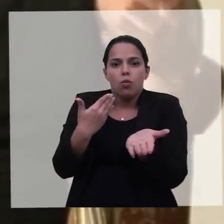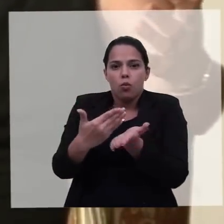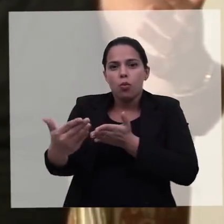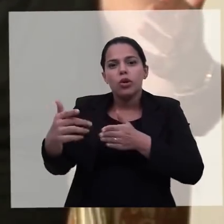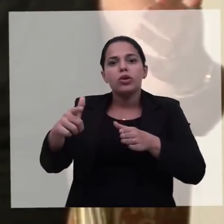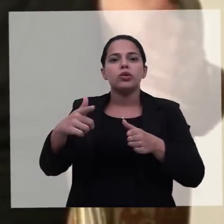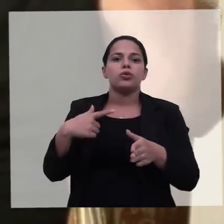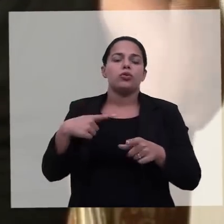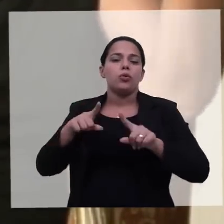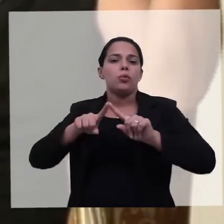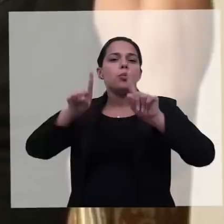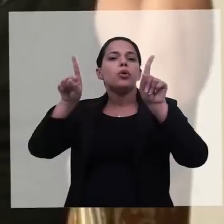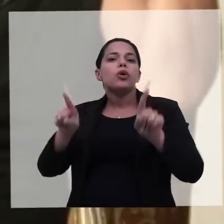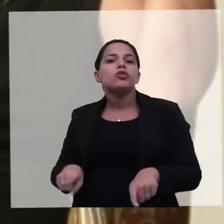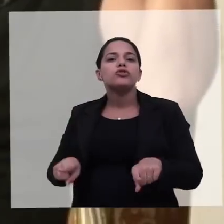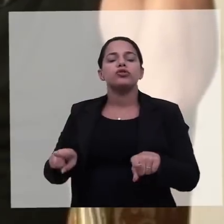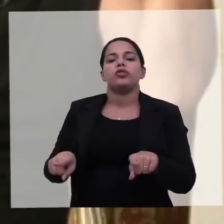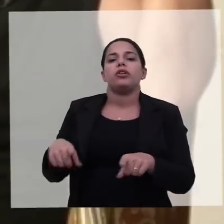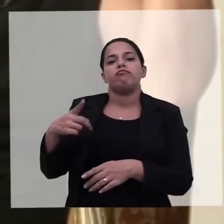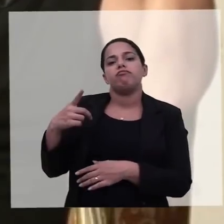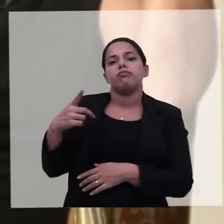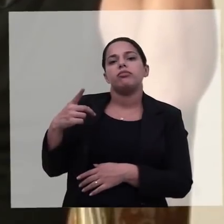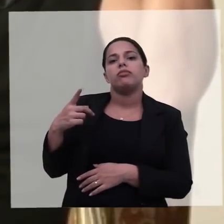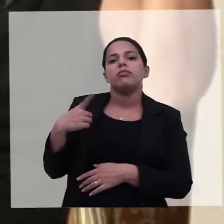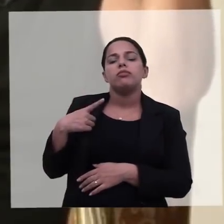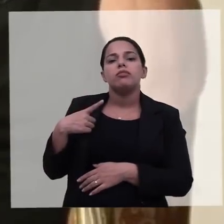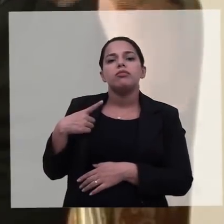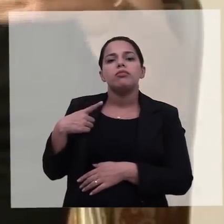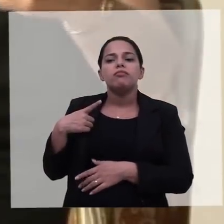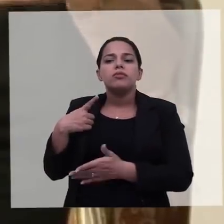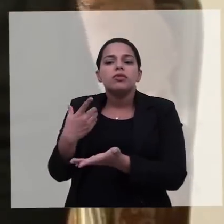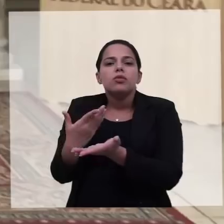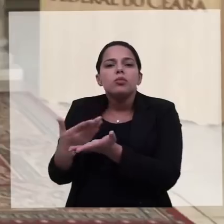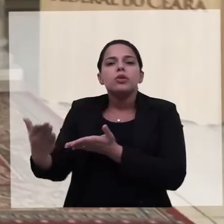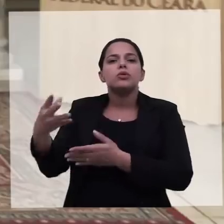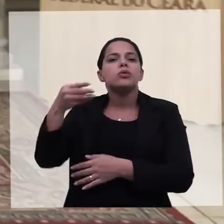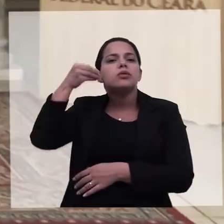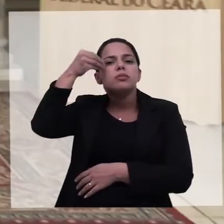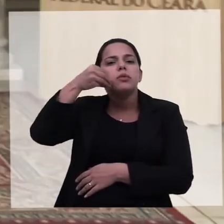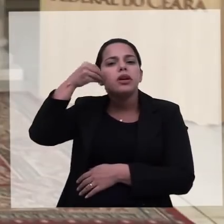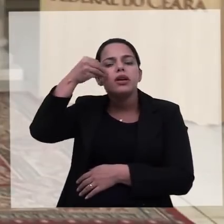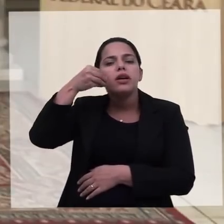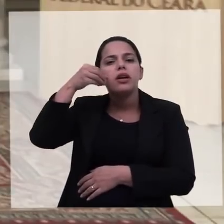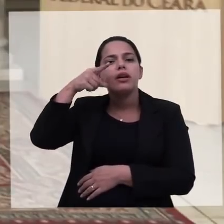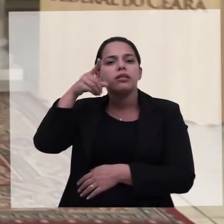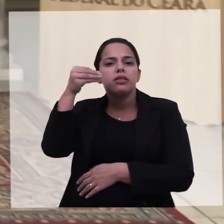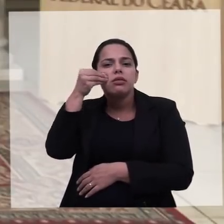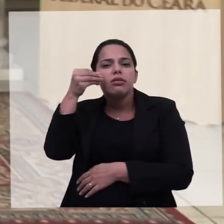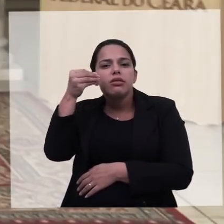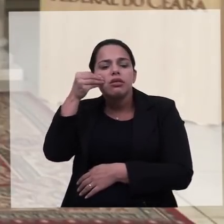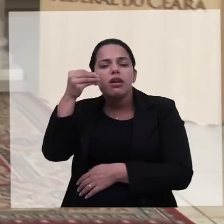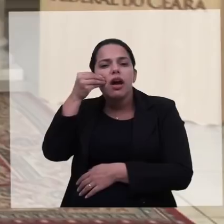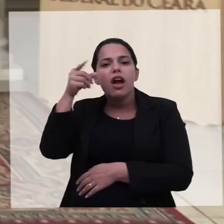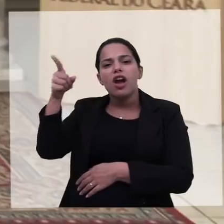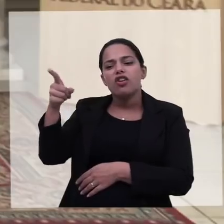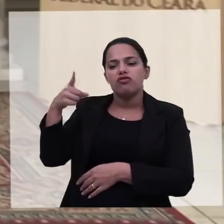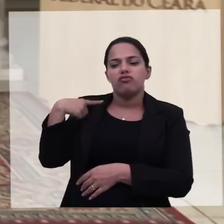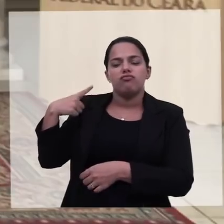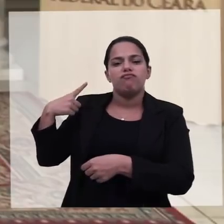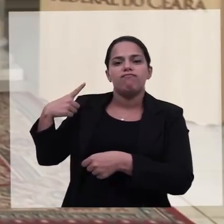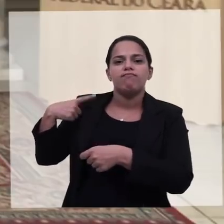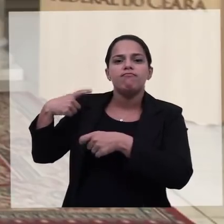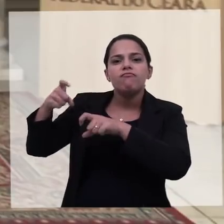a trabalhar um projeto da Fundação, conduzindo experimentos, né, inclusive na